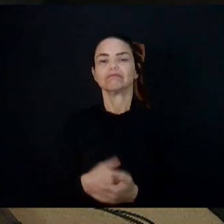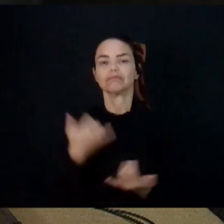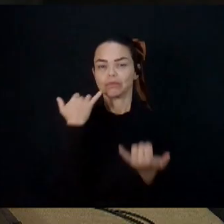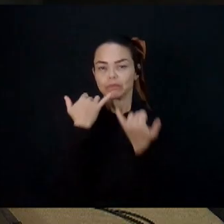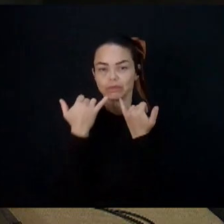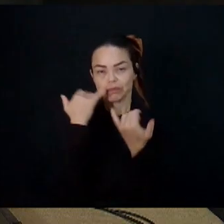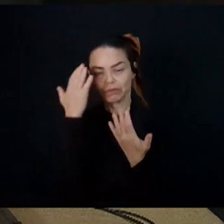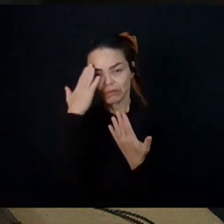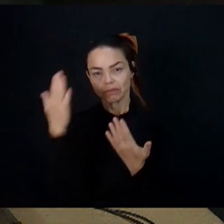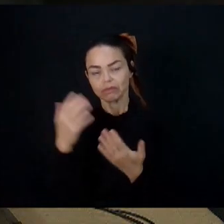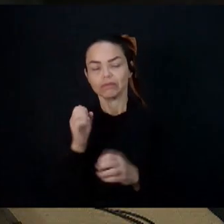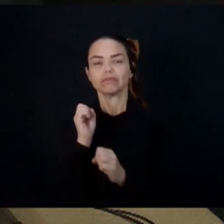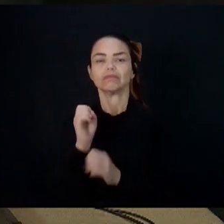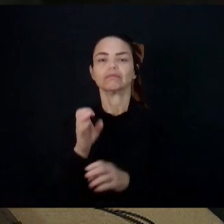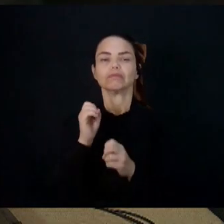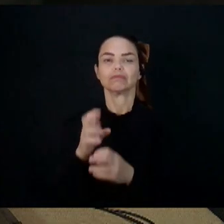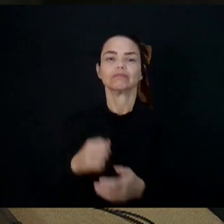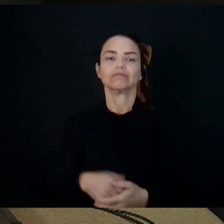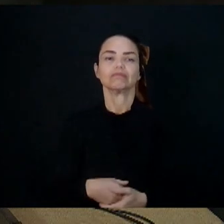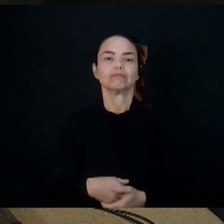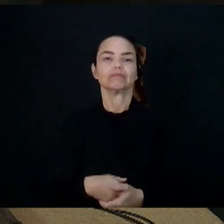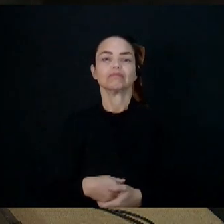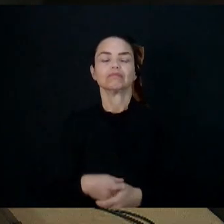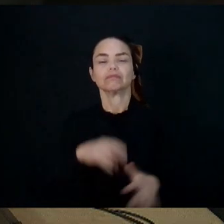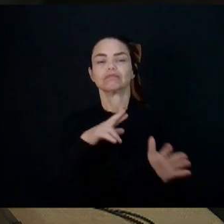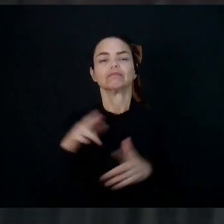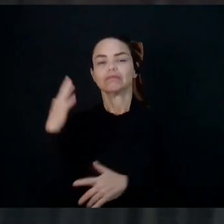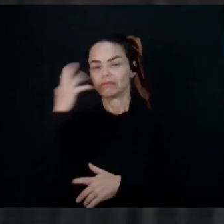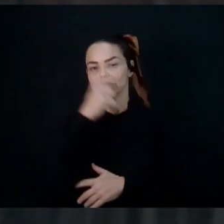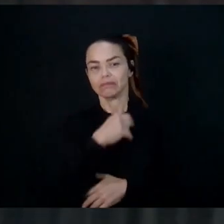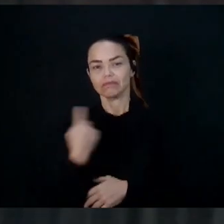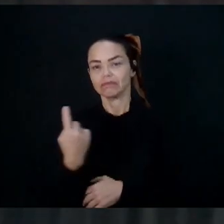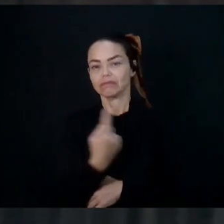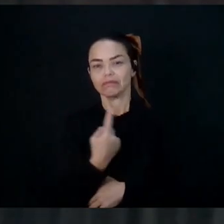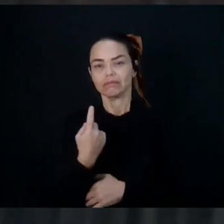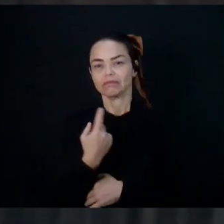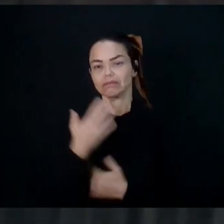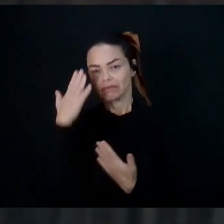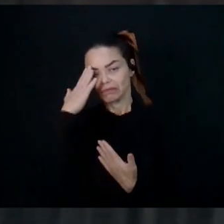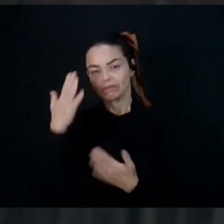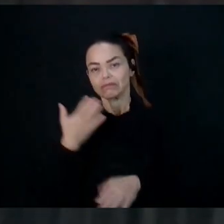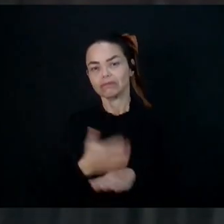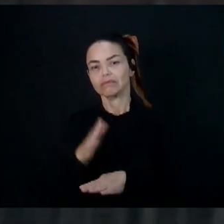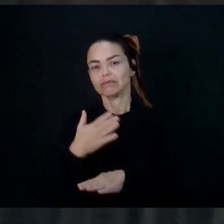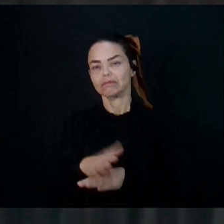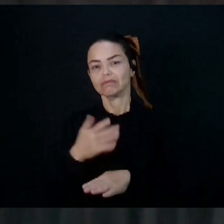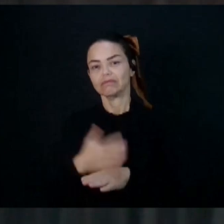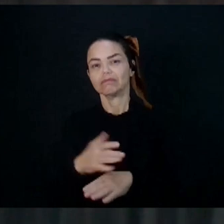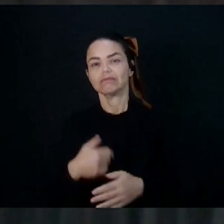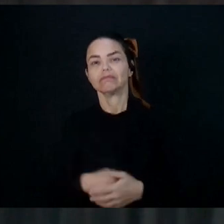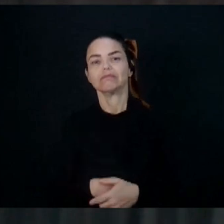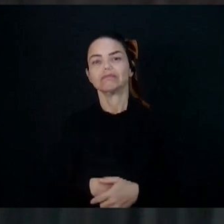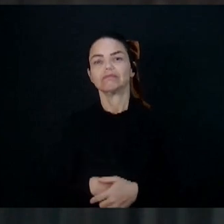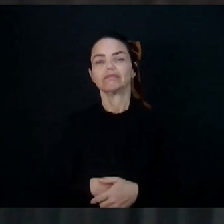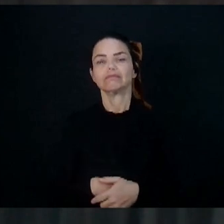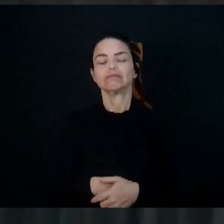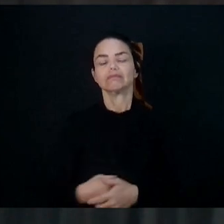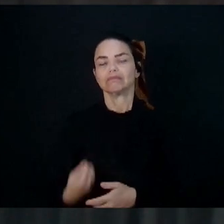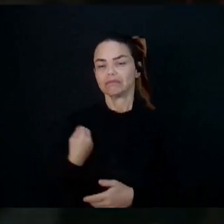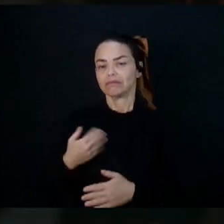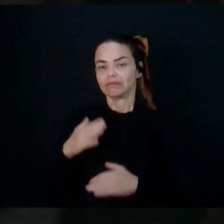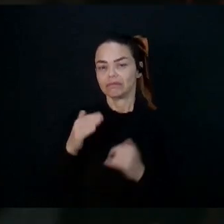tanto ensinamento e uma semana linda para nós. Eu agradeço também a participação e a presença de todos vocês